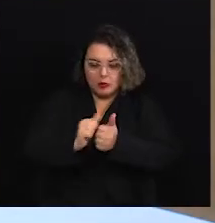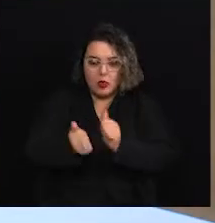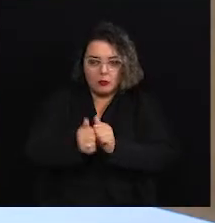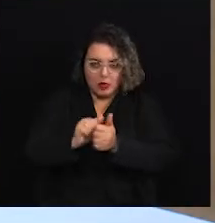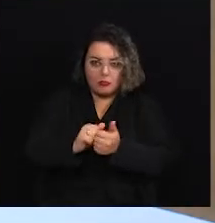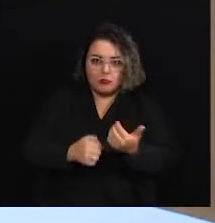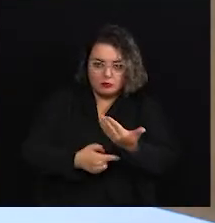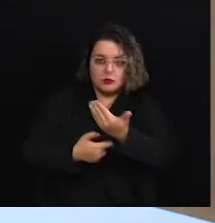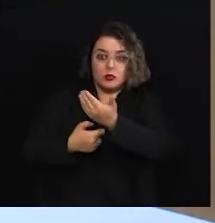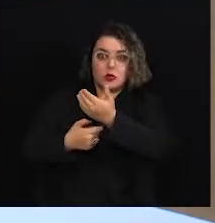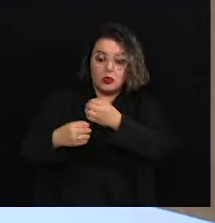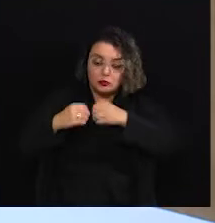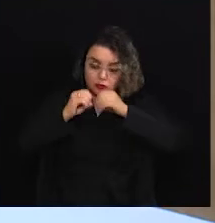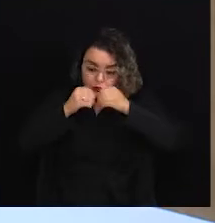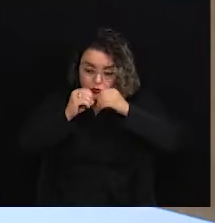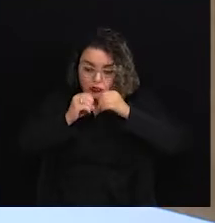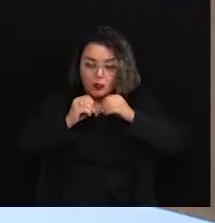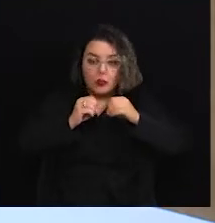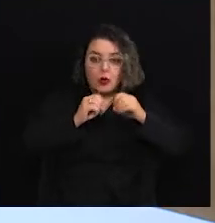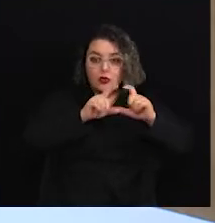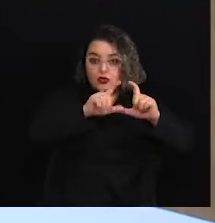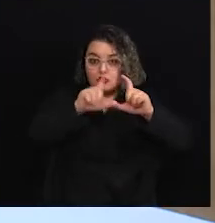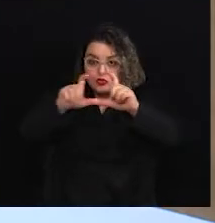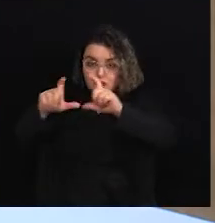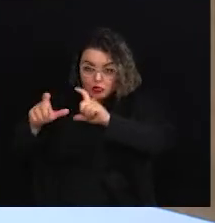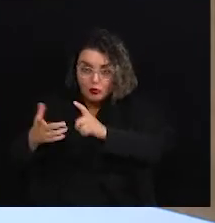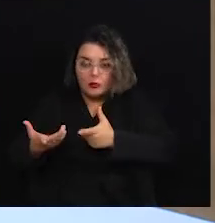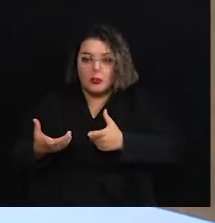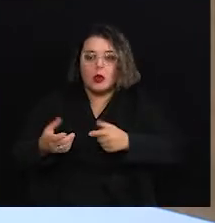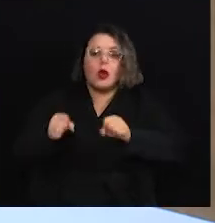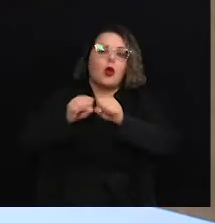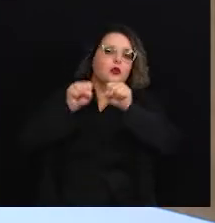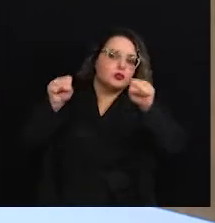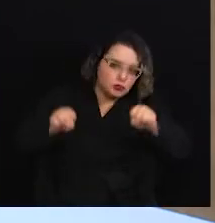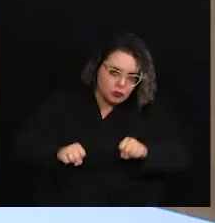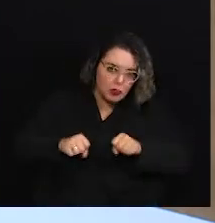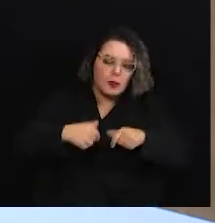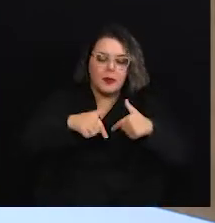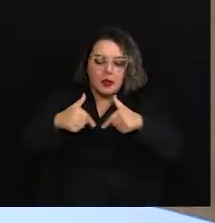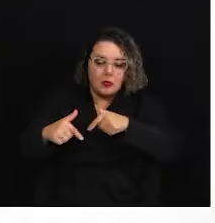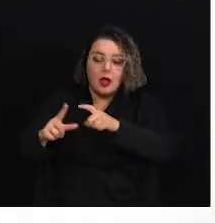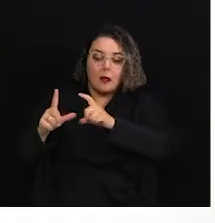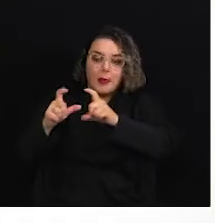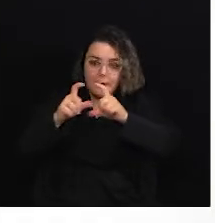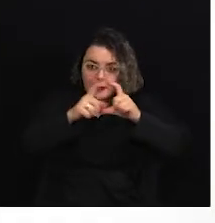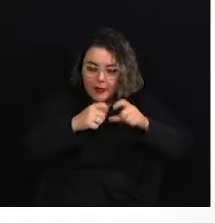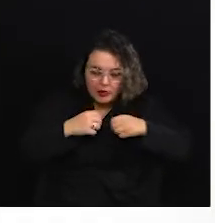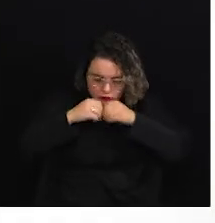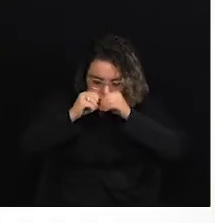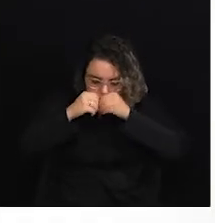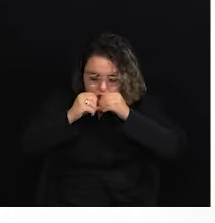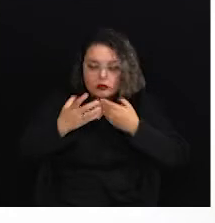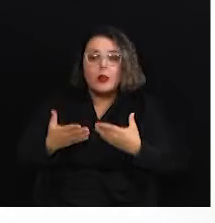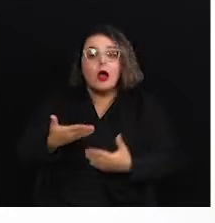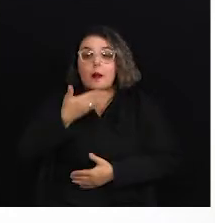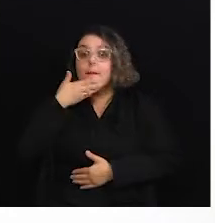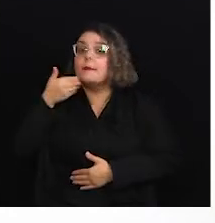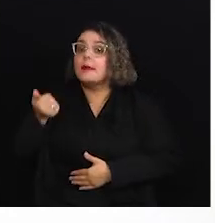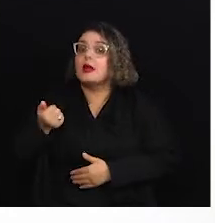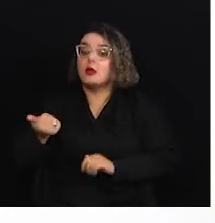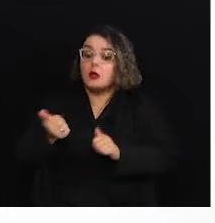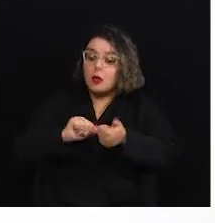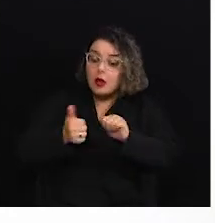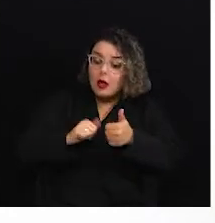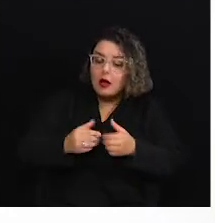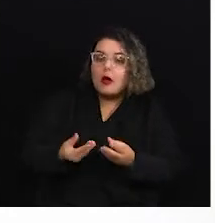é baseada numa parte de análise de imagens, onde a gente também desenvolve um software para trabalhar essas imagens, em que a gente busca melhorar